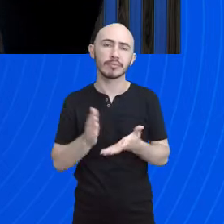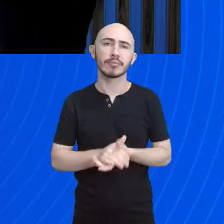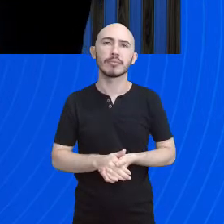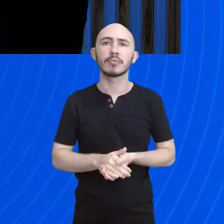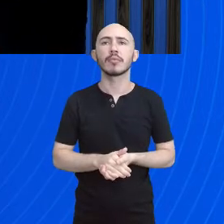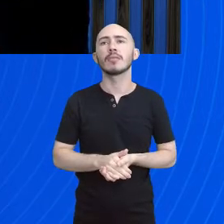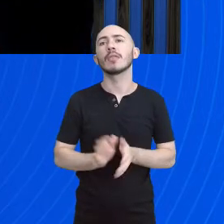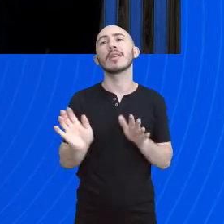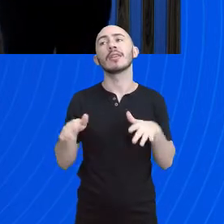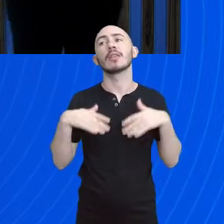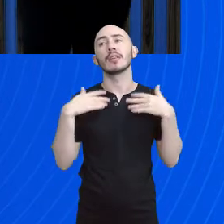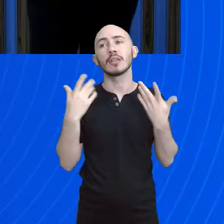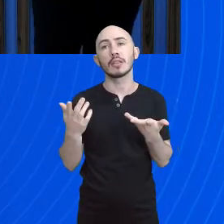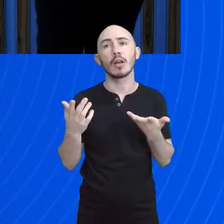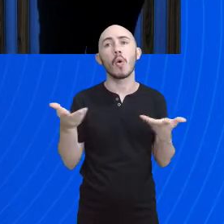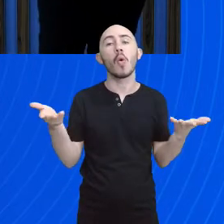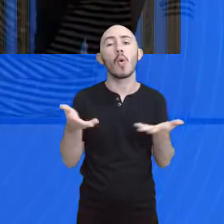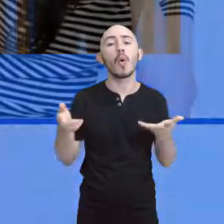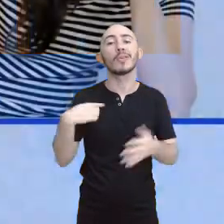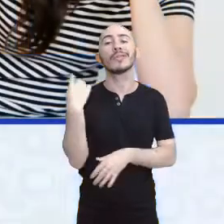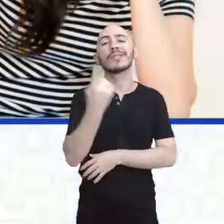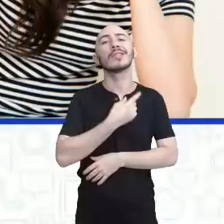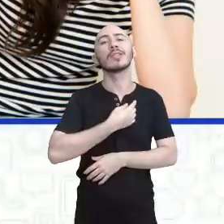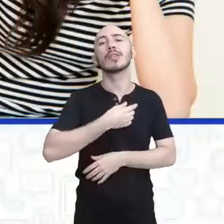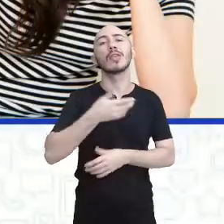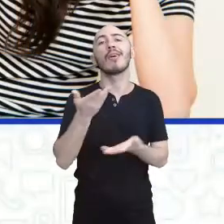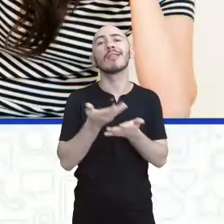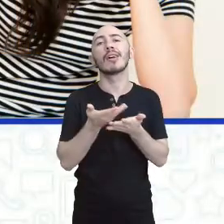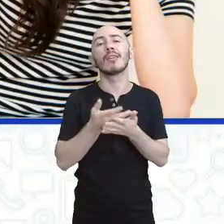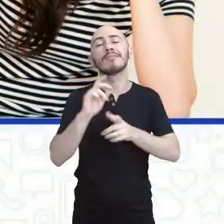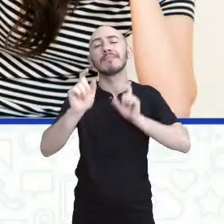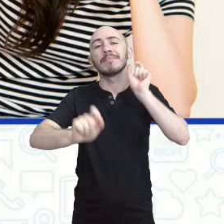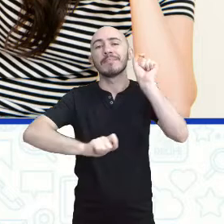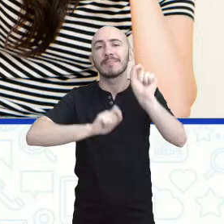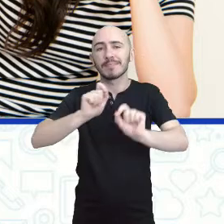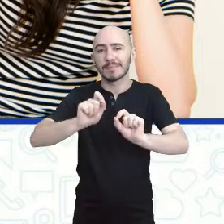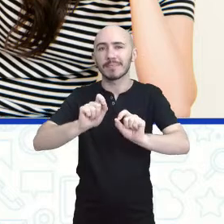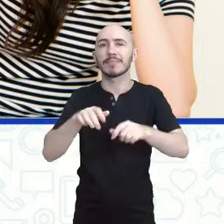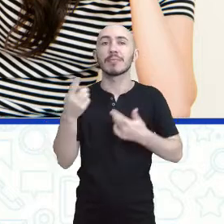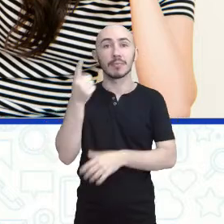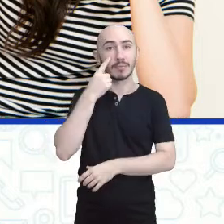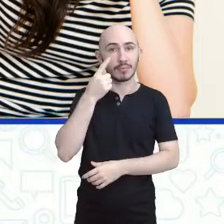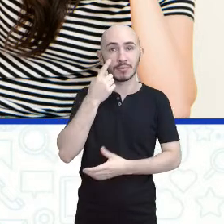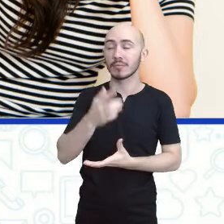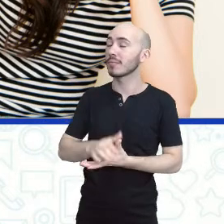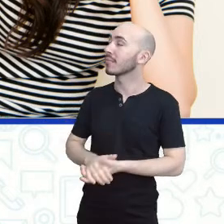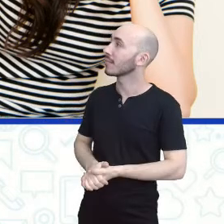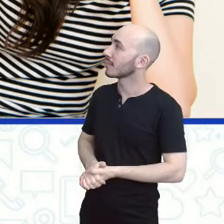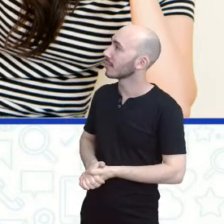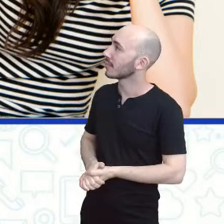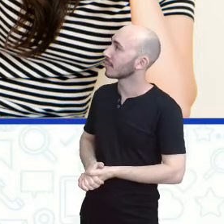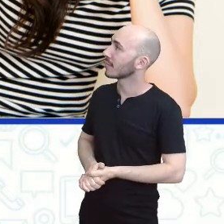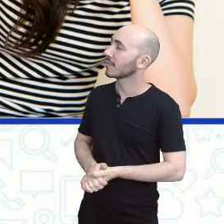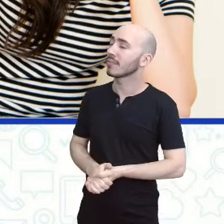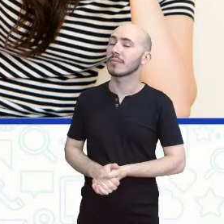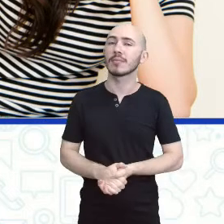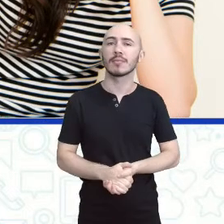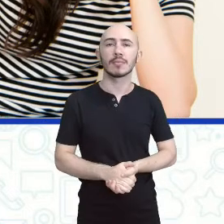Então, meus amores, o que a gente viu hoje aqui nessa aula, né? Vamos dar uma olhadinha aqui. O que